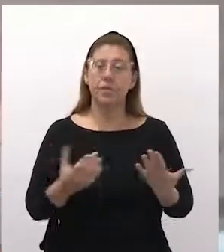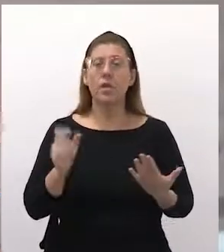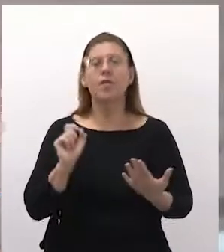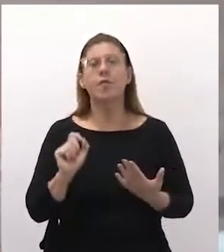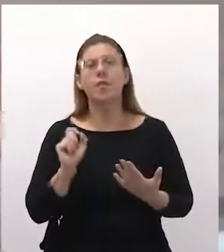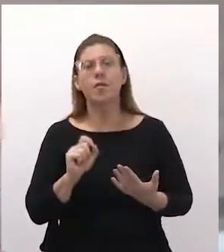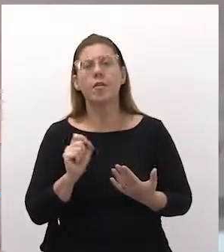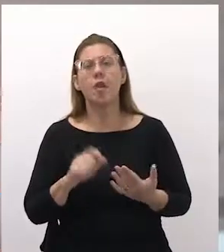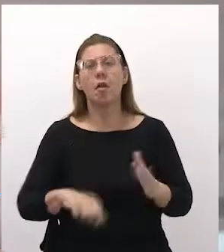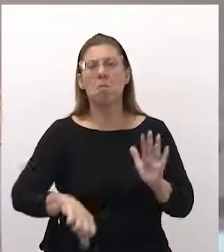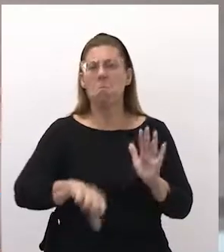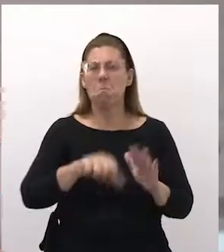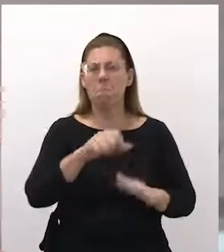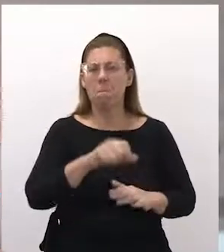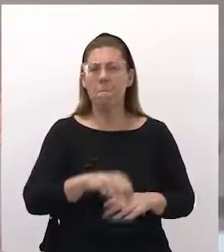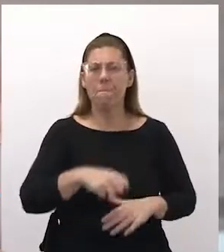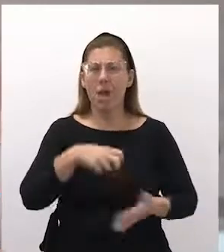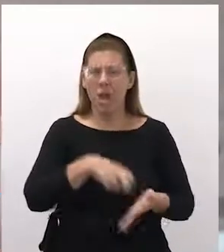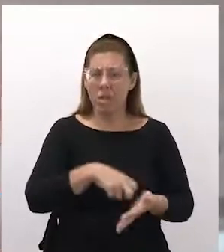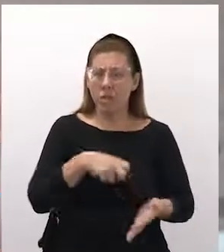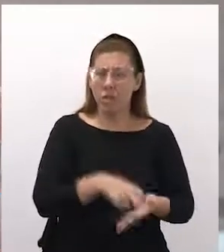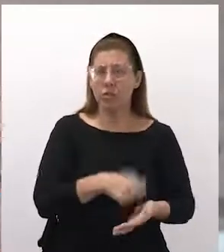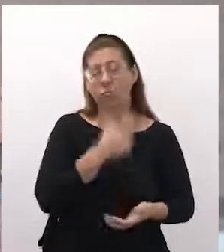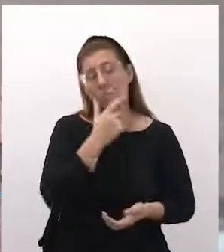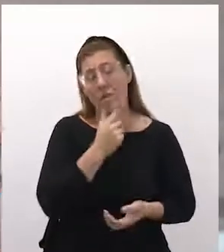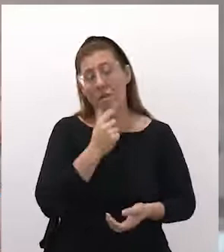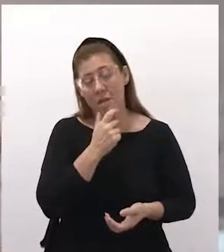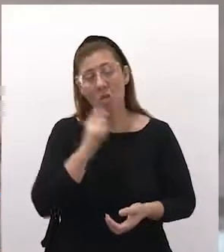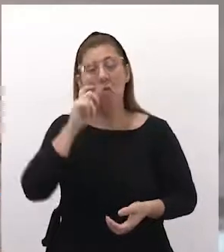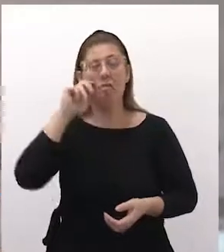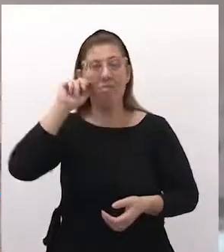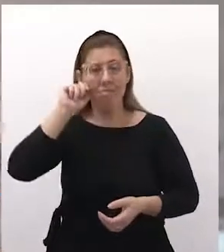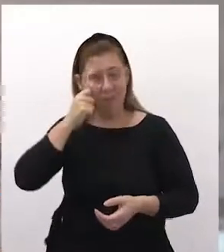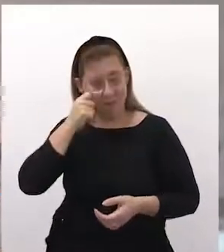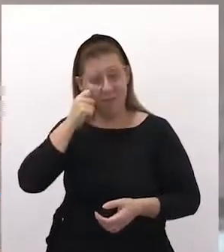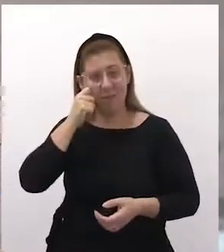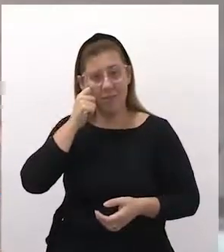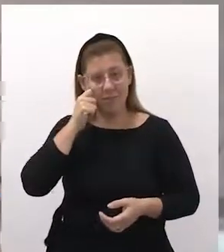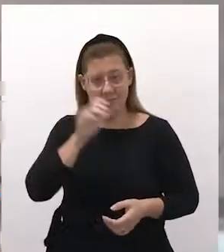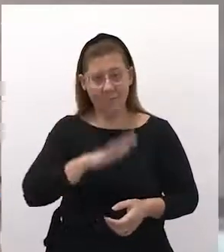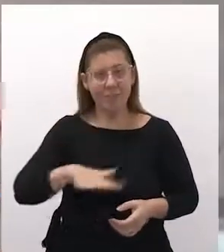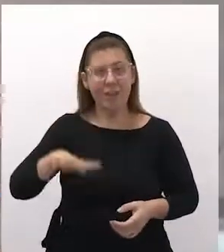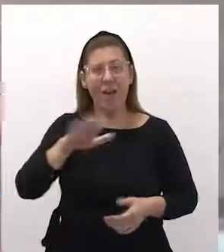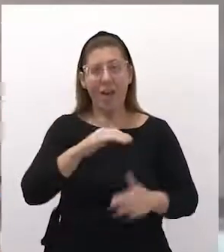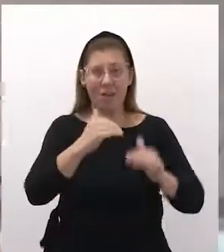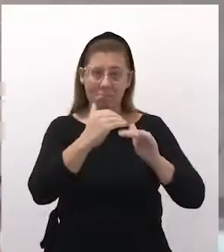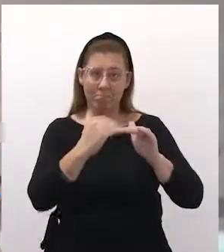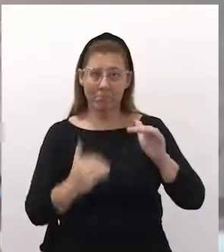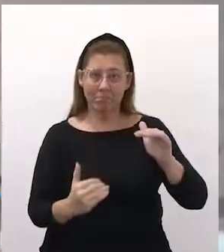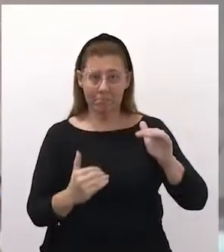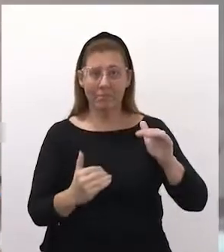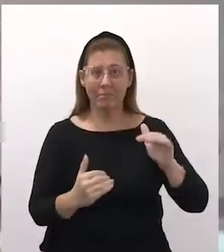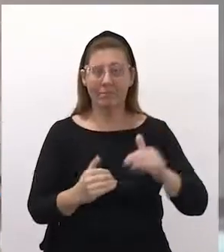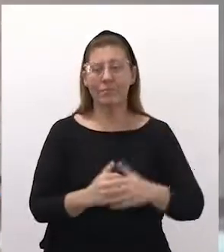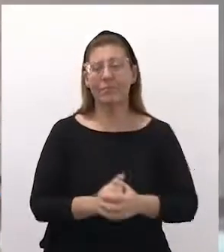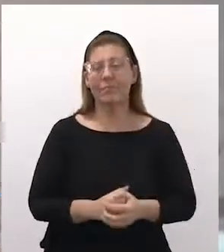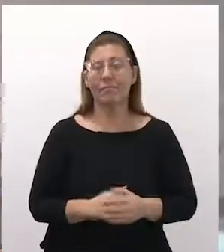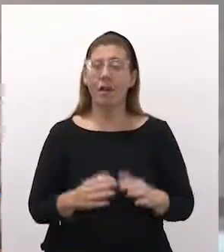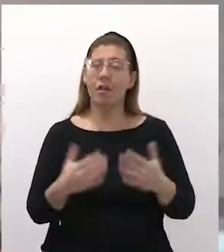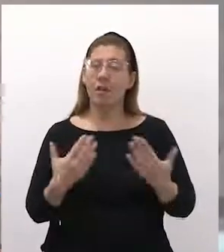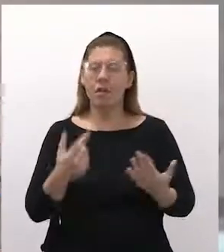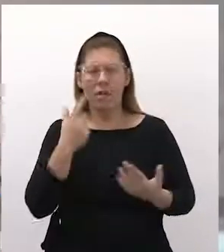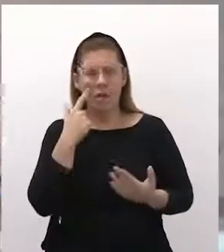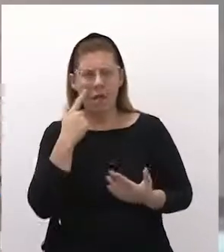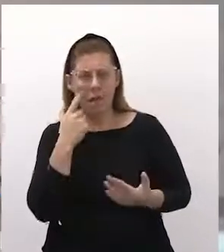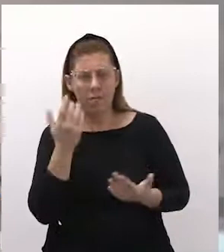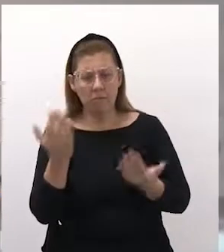sendo punido é justamente esse menino negro dessa situação periferizada que é tão distante. Então, ela